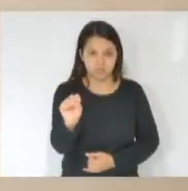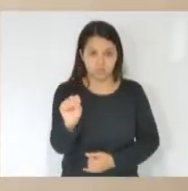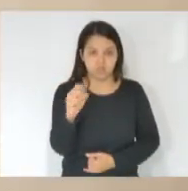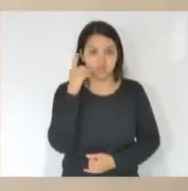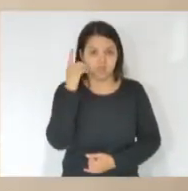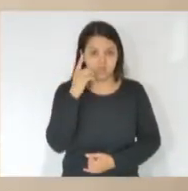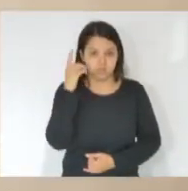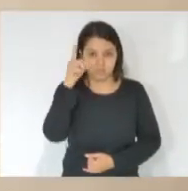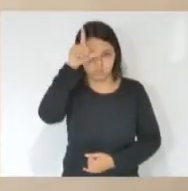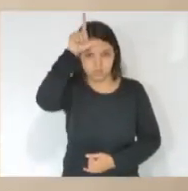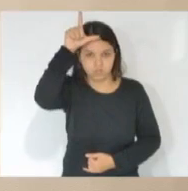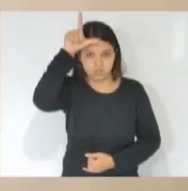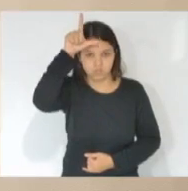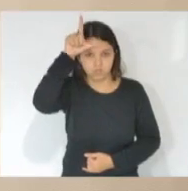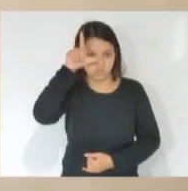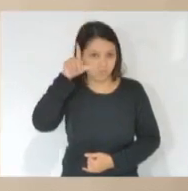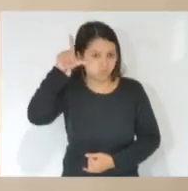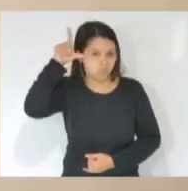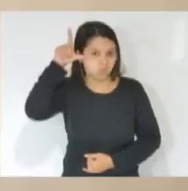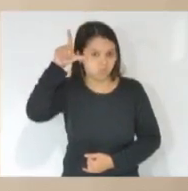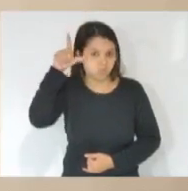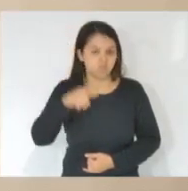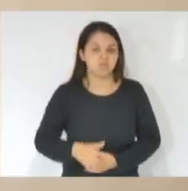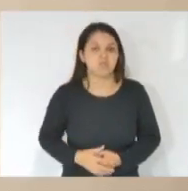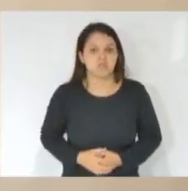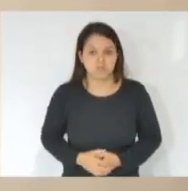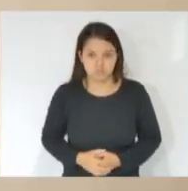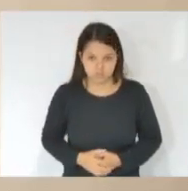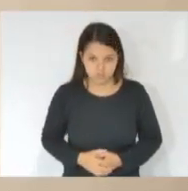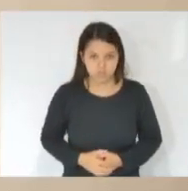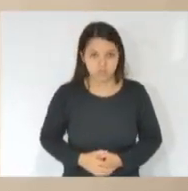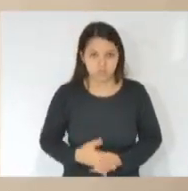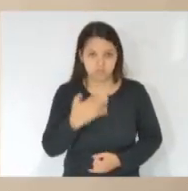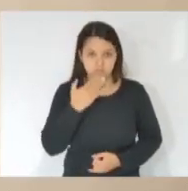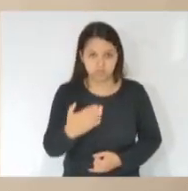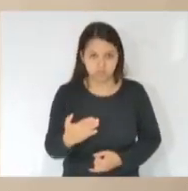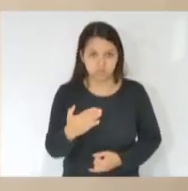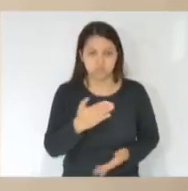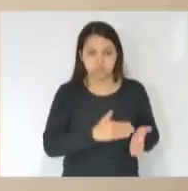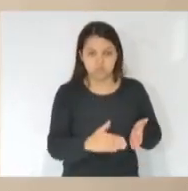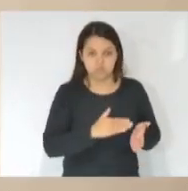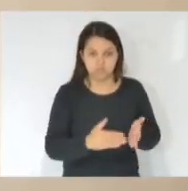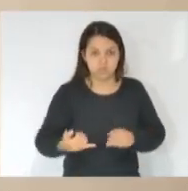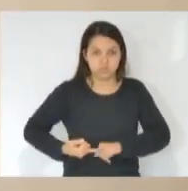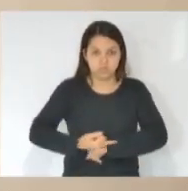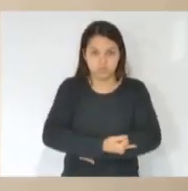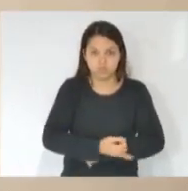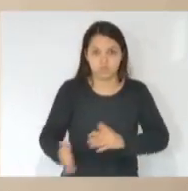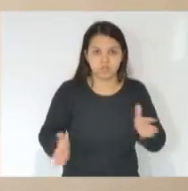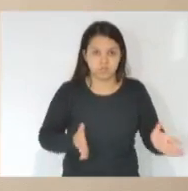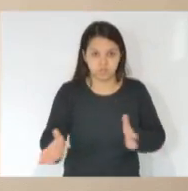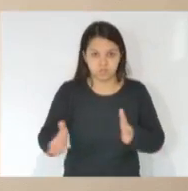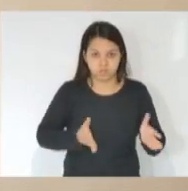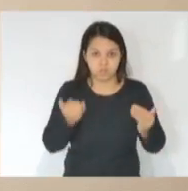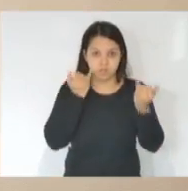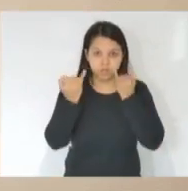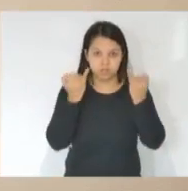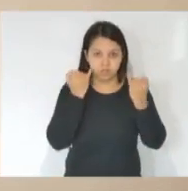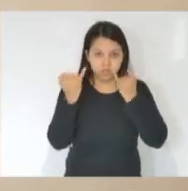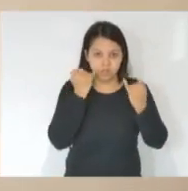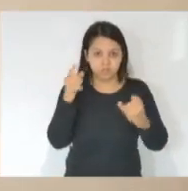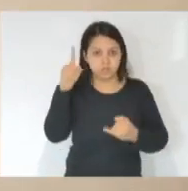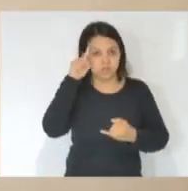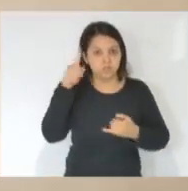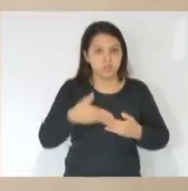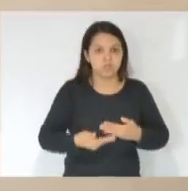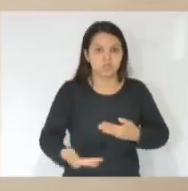deputado Laércio Schuster, solicitando ao secretário da Infraestrutura e Mobilidade informações acerca da previsão de retomada